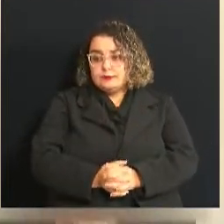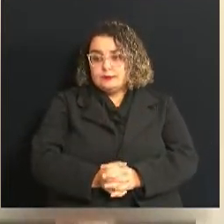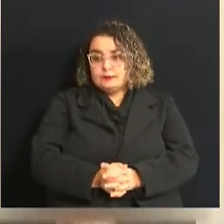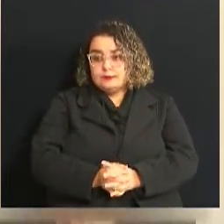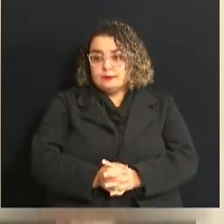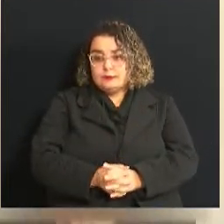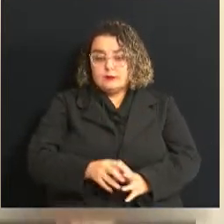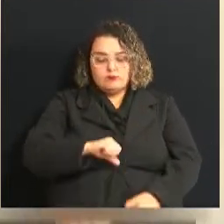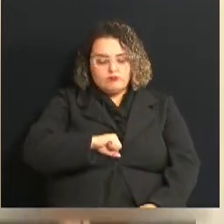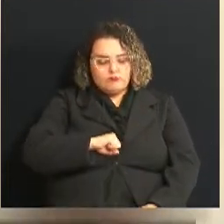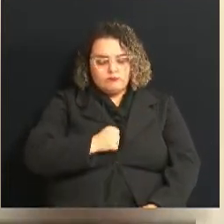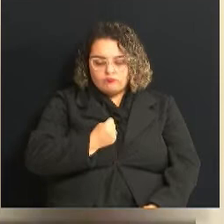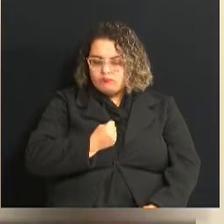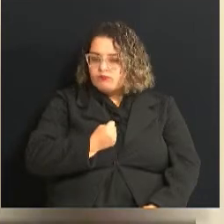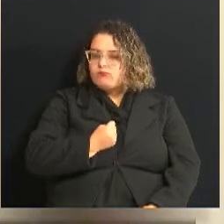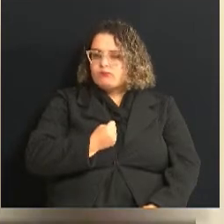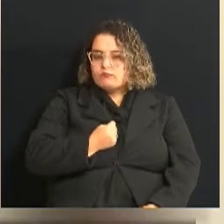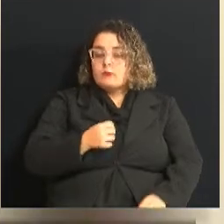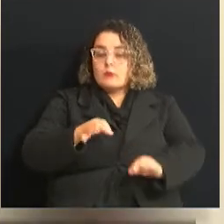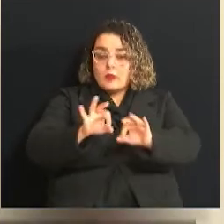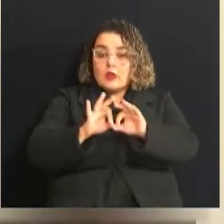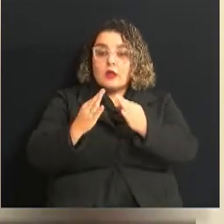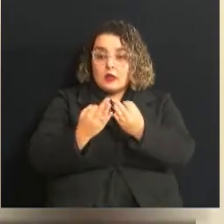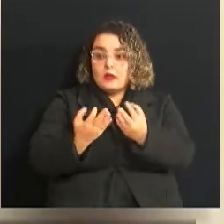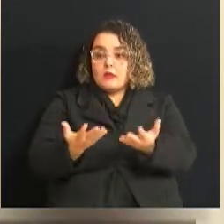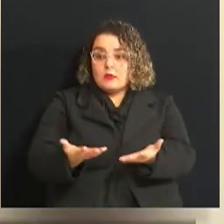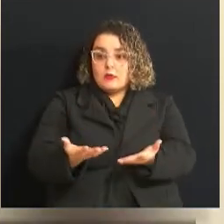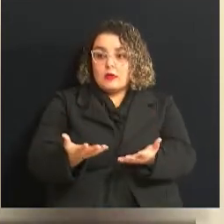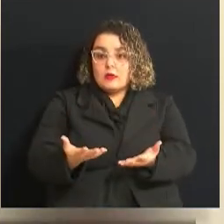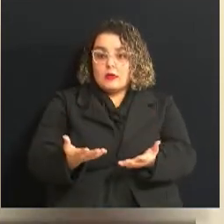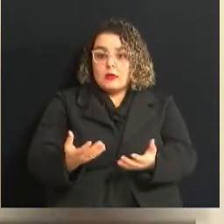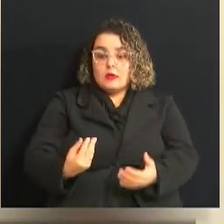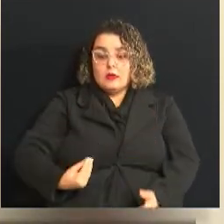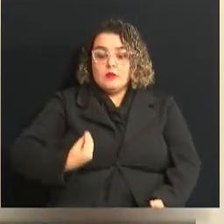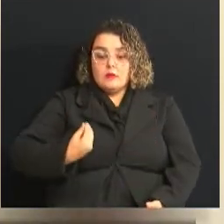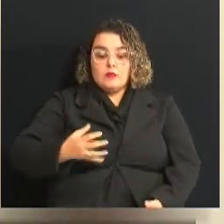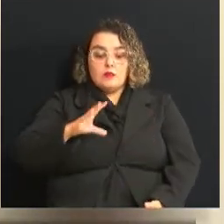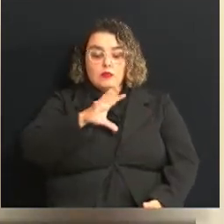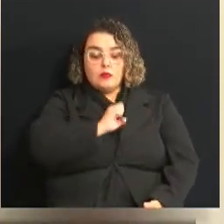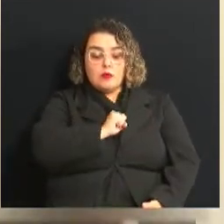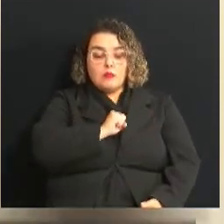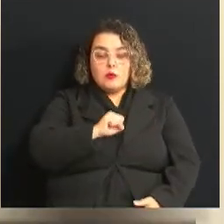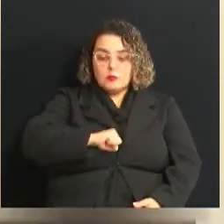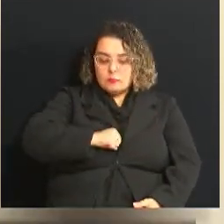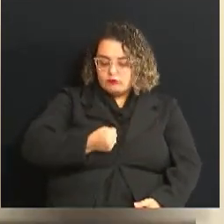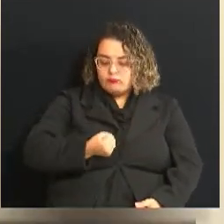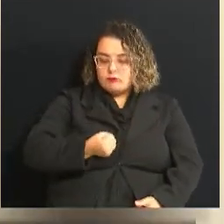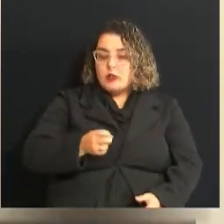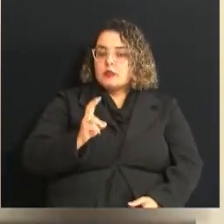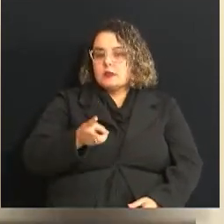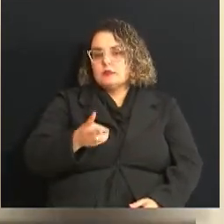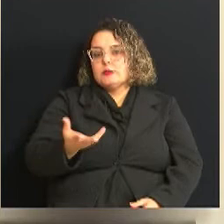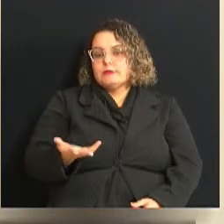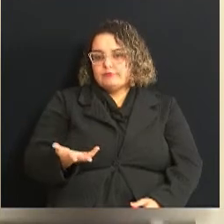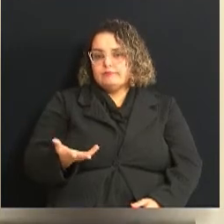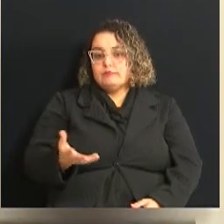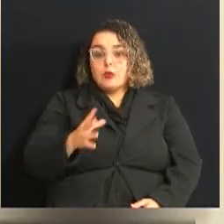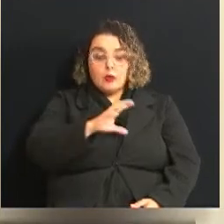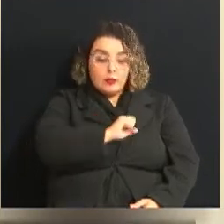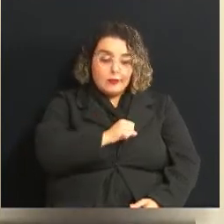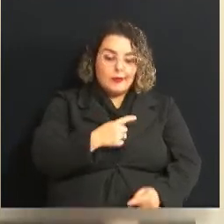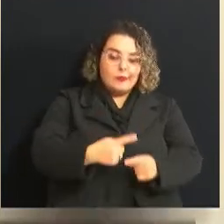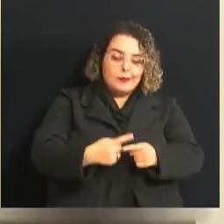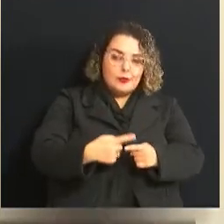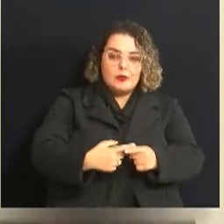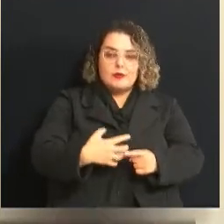Raiva, eu falo que a família ela vive o amor e o ódio sempre, porque o amor, porque é o filho,